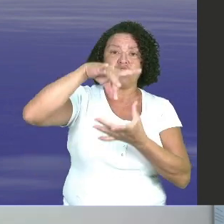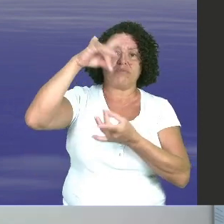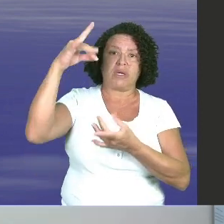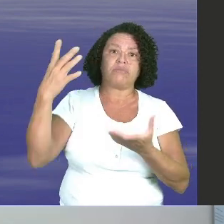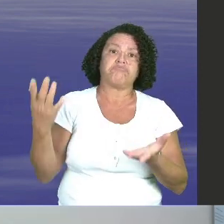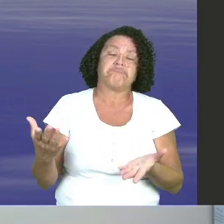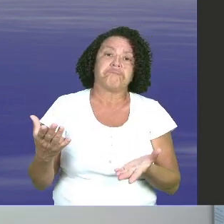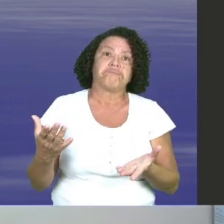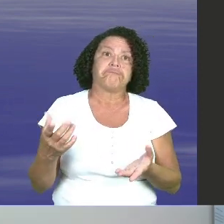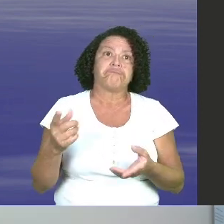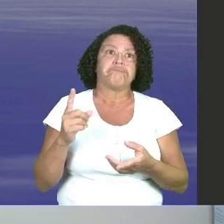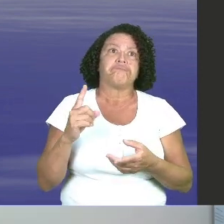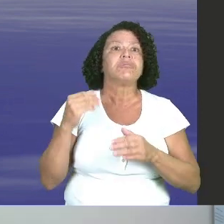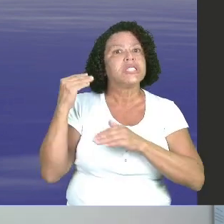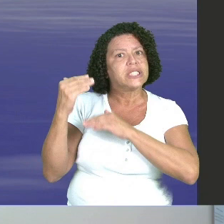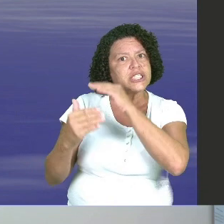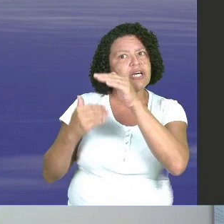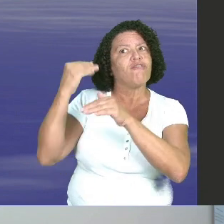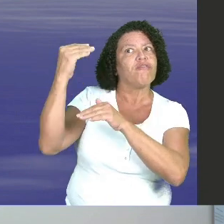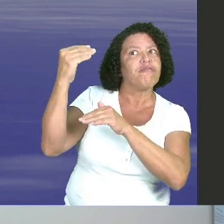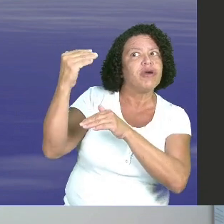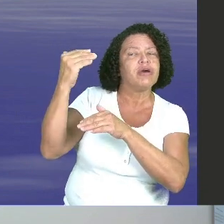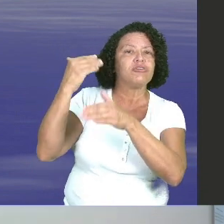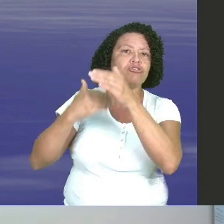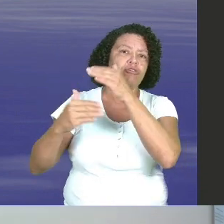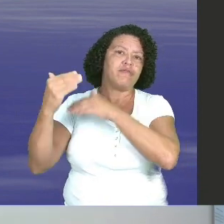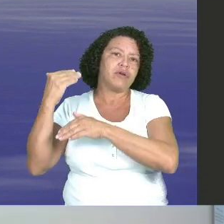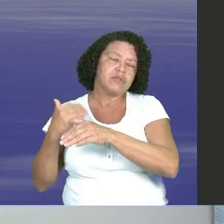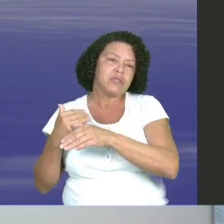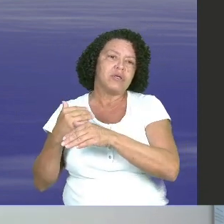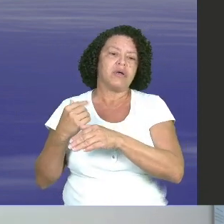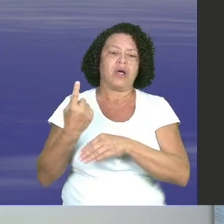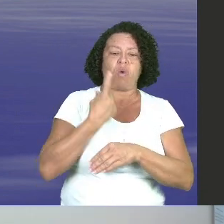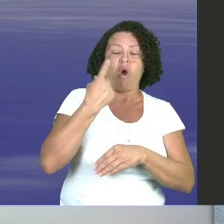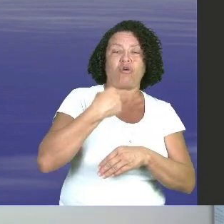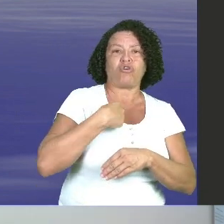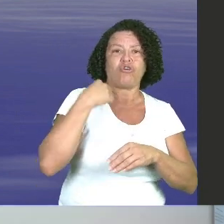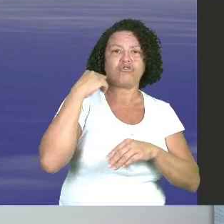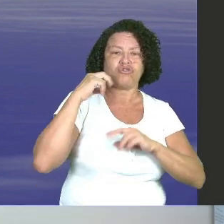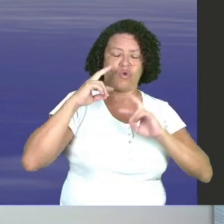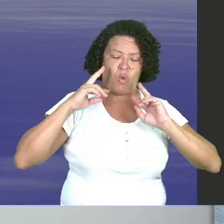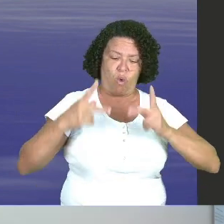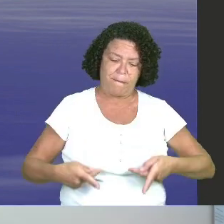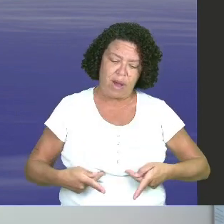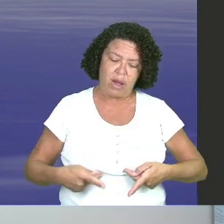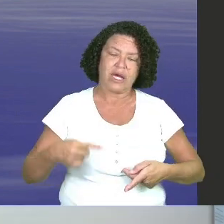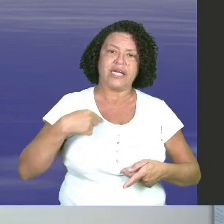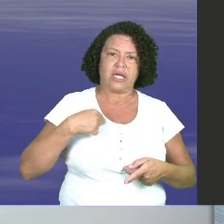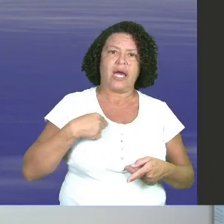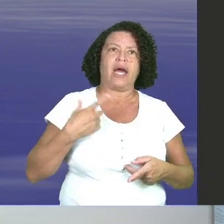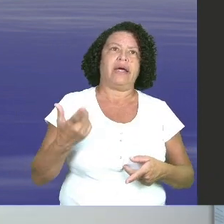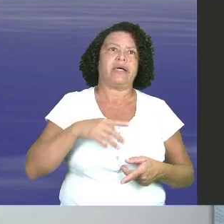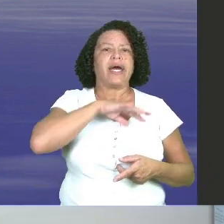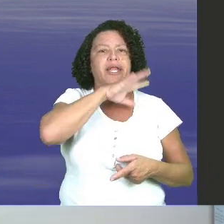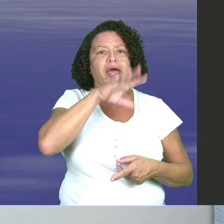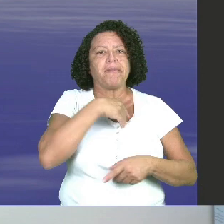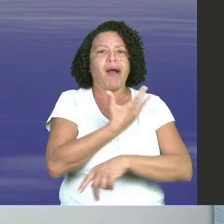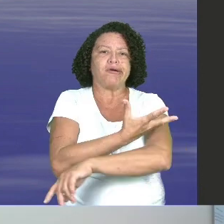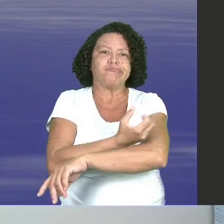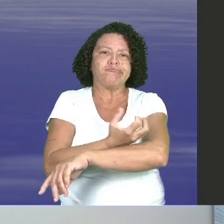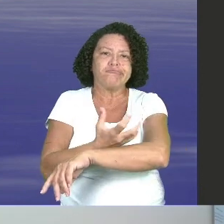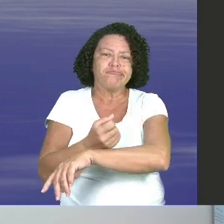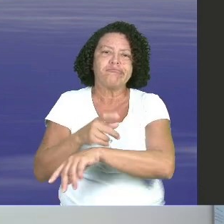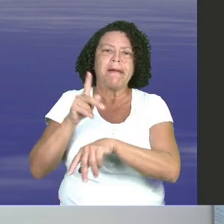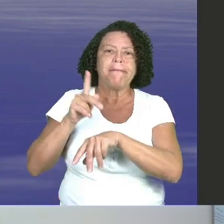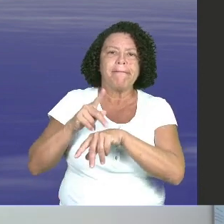não desenvolvidos, não individualizados igual a nós humanos, mas são os animais, os vegetais, os minerais que têm